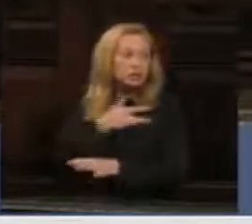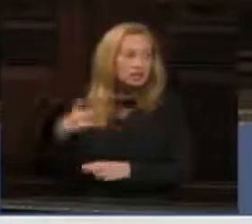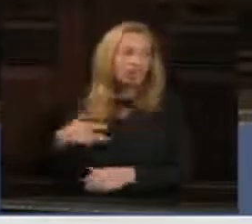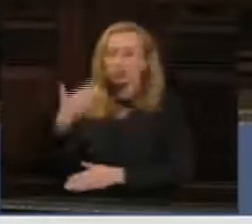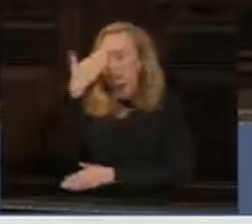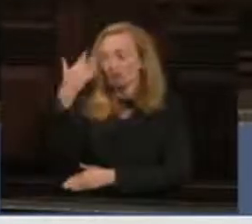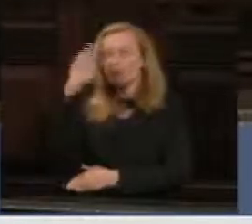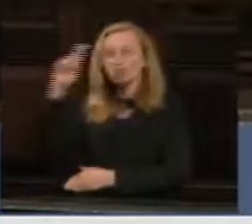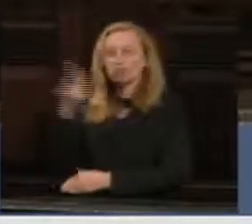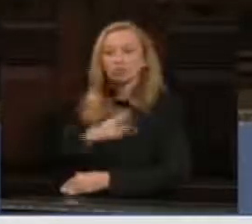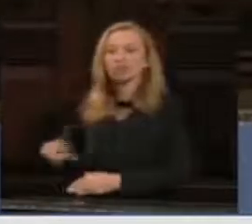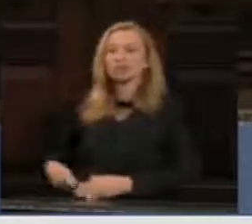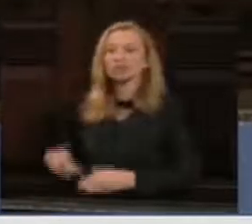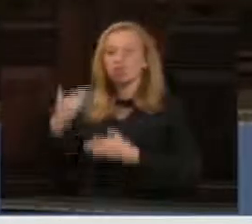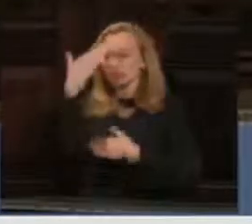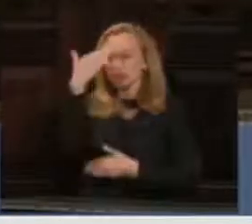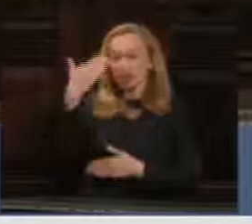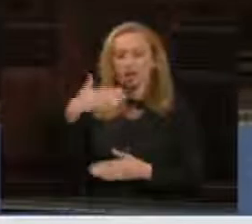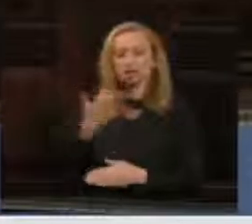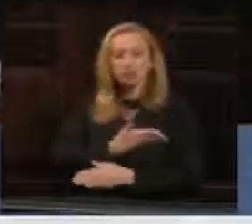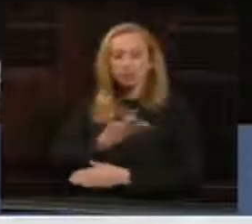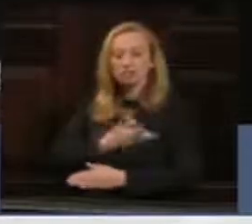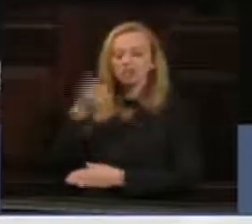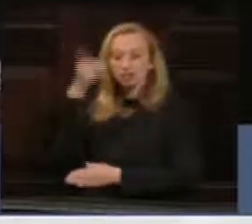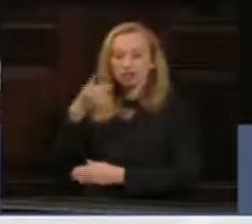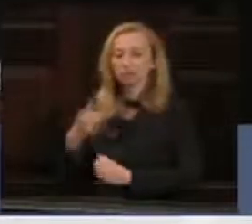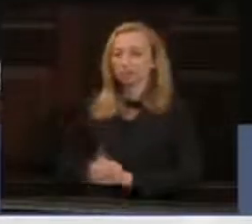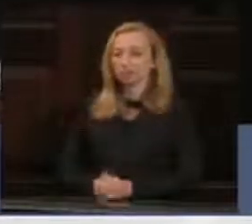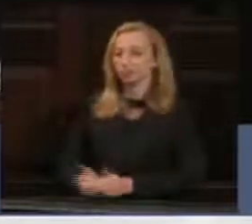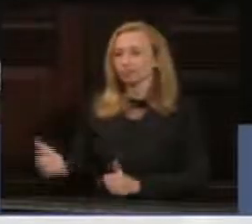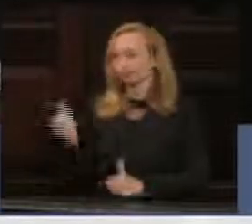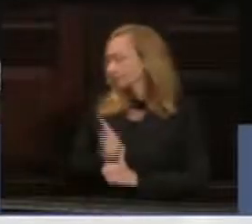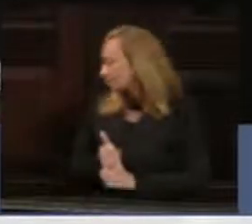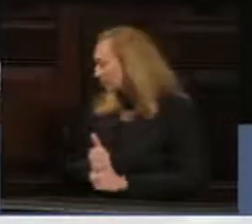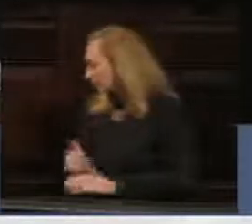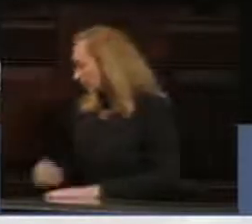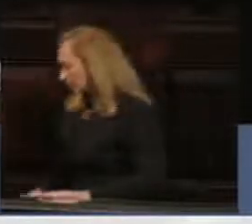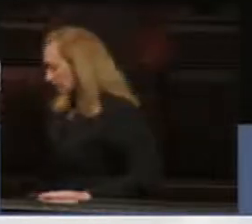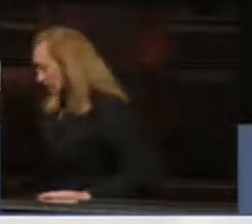obrigado, senhor presidente, muito obrigado aos colegas deputados.